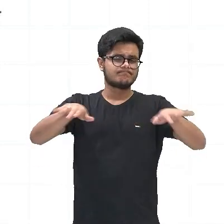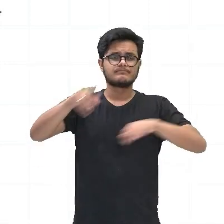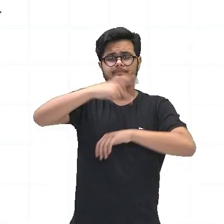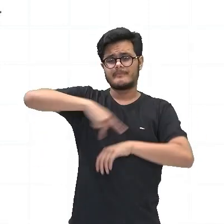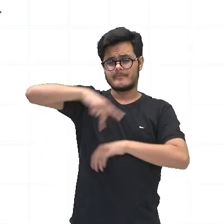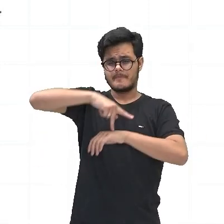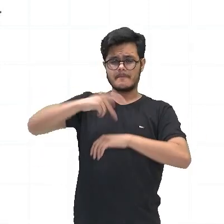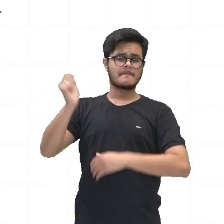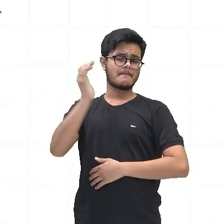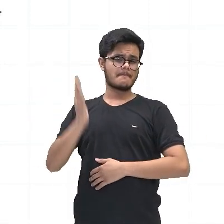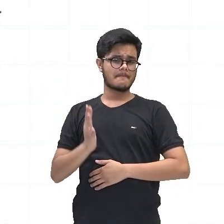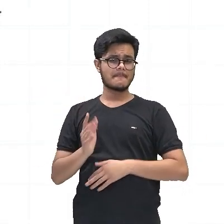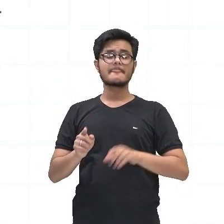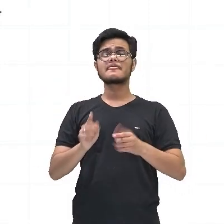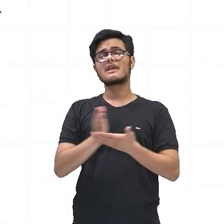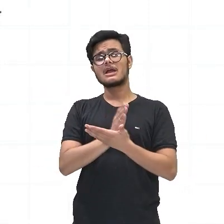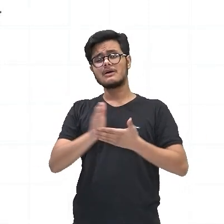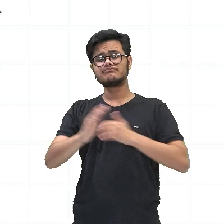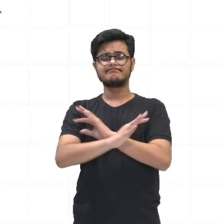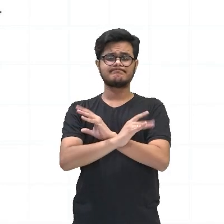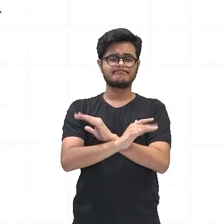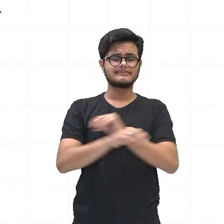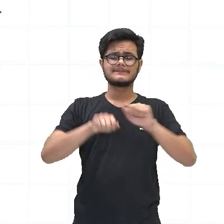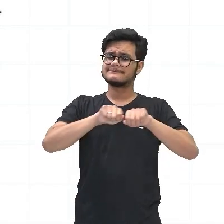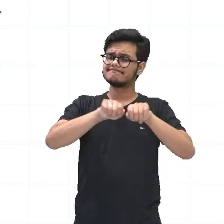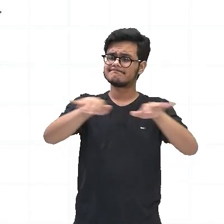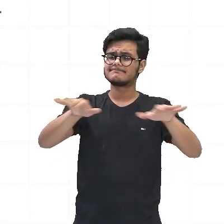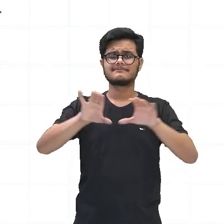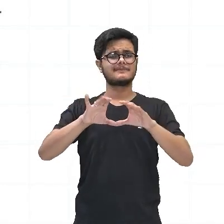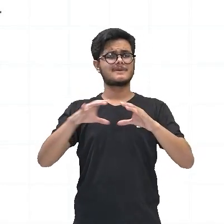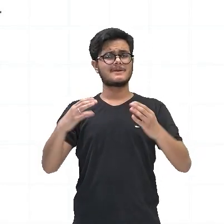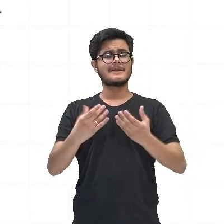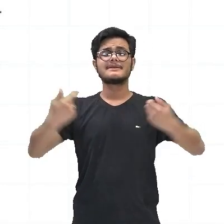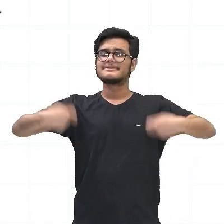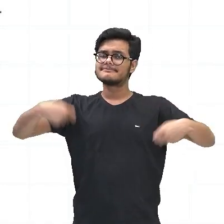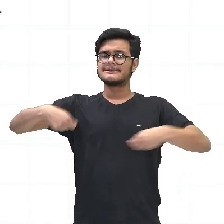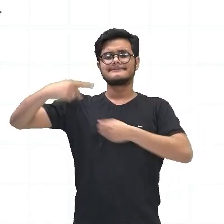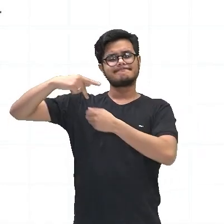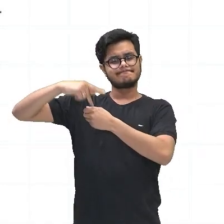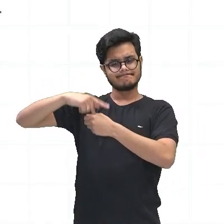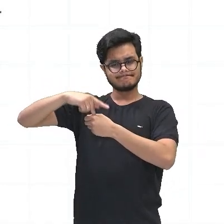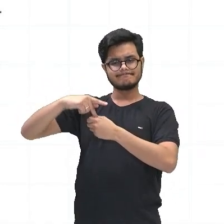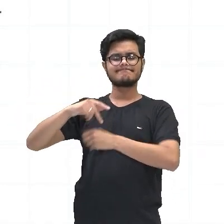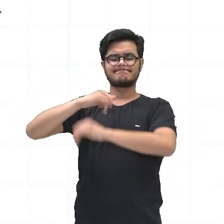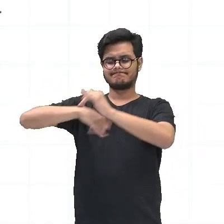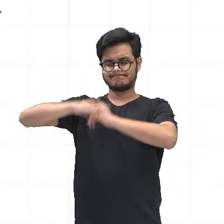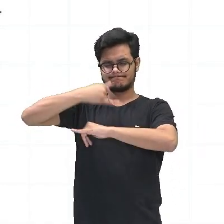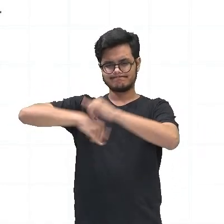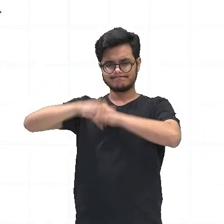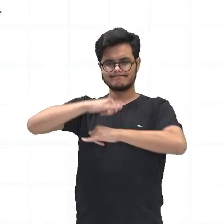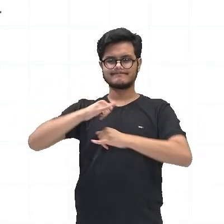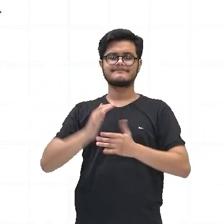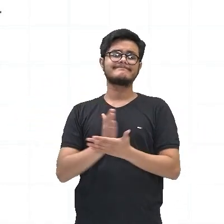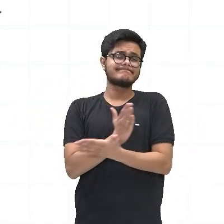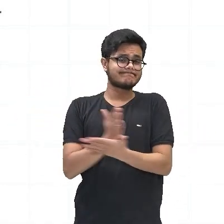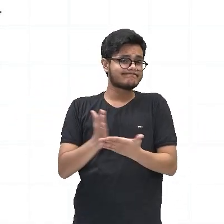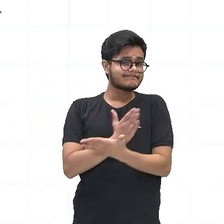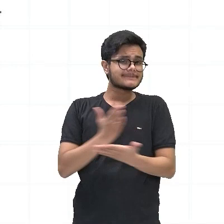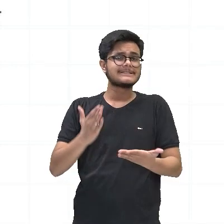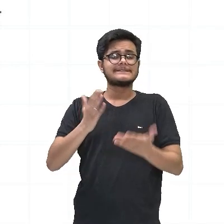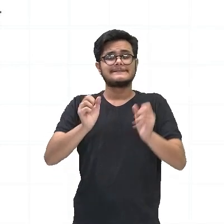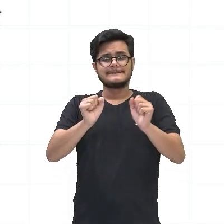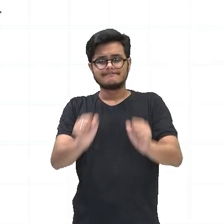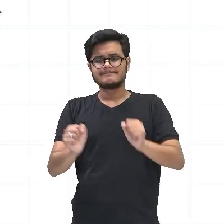E aí as cidades e as comunidades inteiras dependem do diesel para a geração de energia elétrica, e aí podem estar expostas, né,